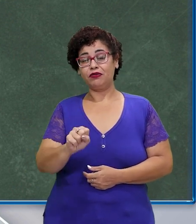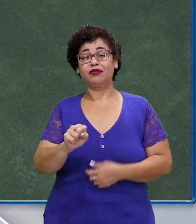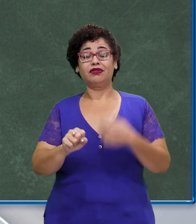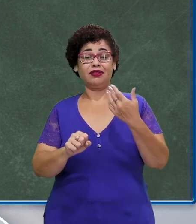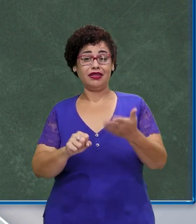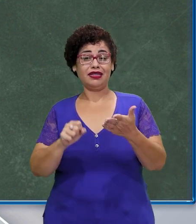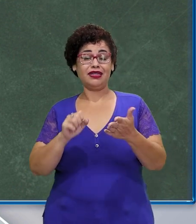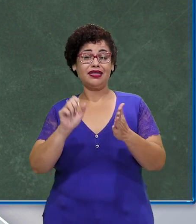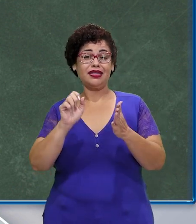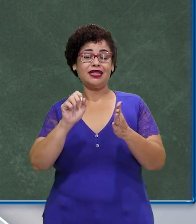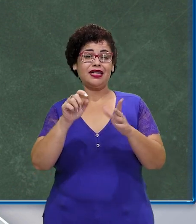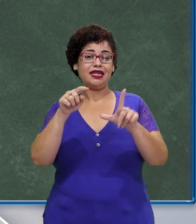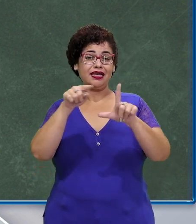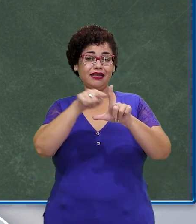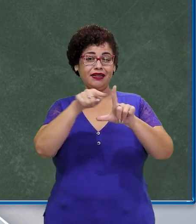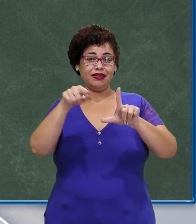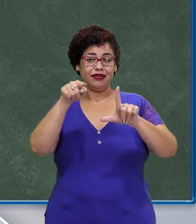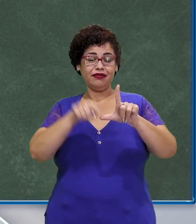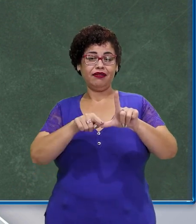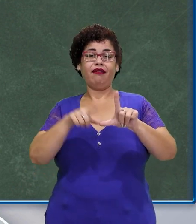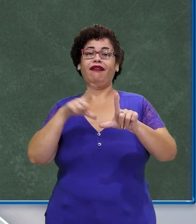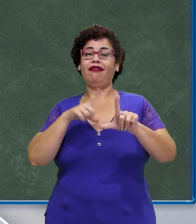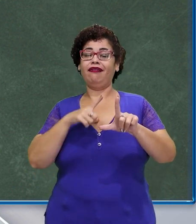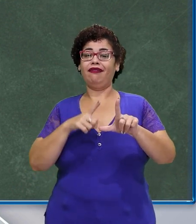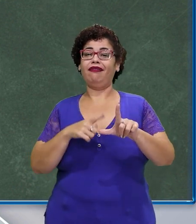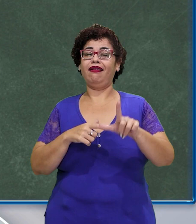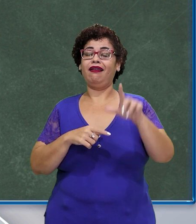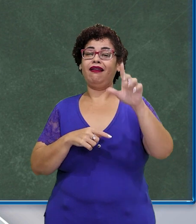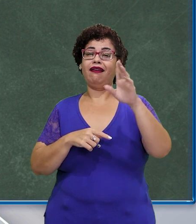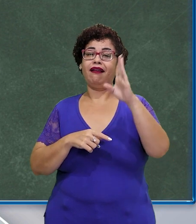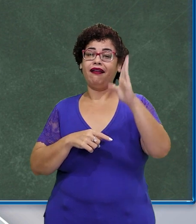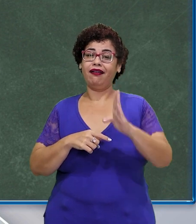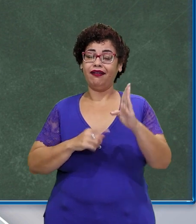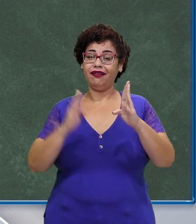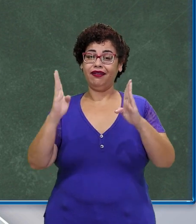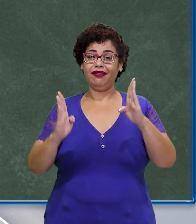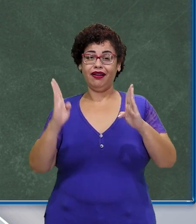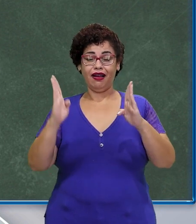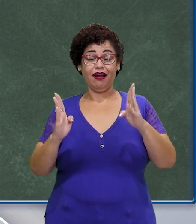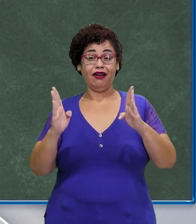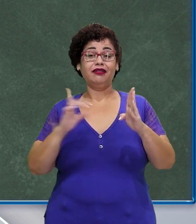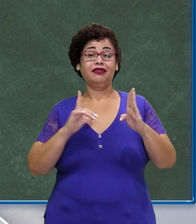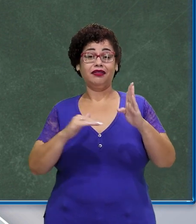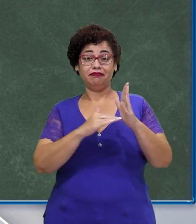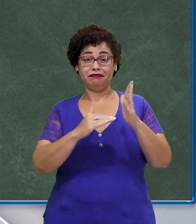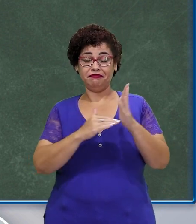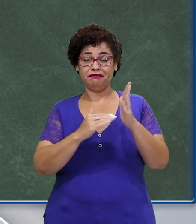Esse ângulo, ele tem dois lados. Esses dois lados são chamados de